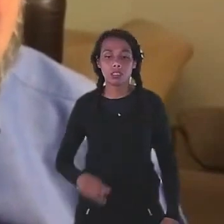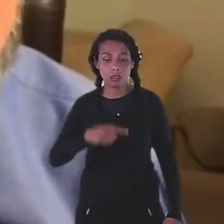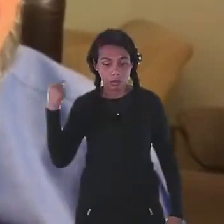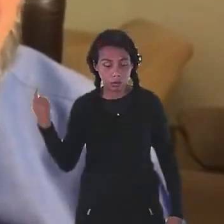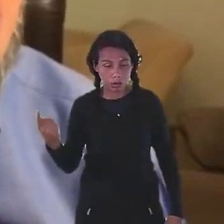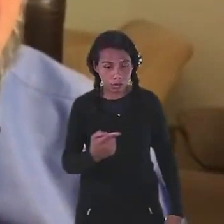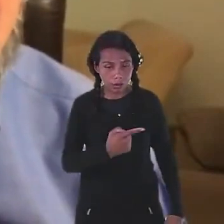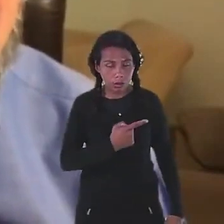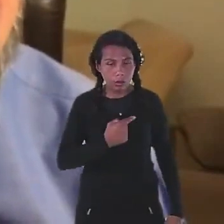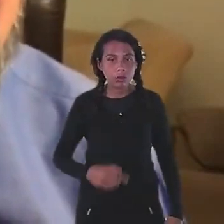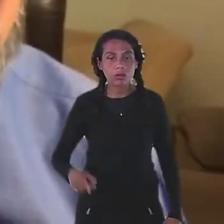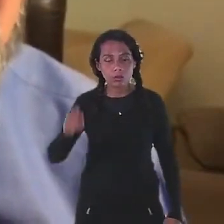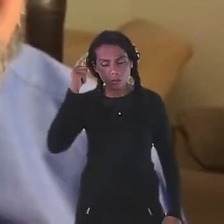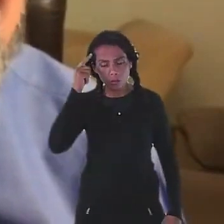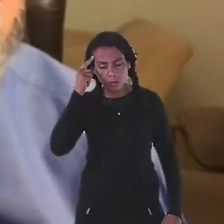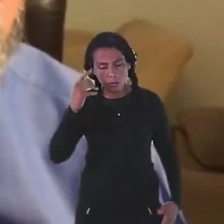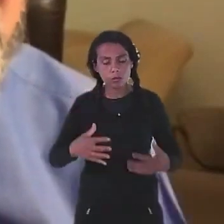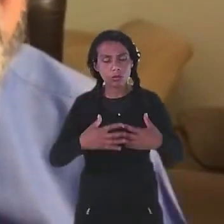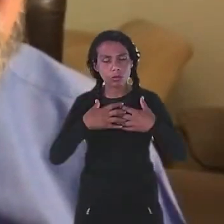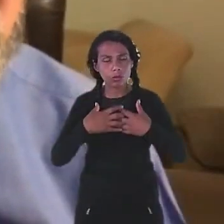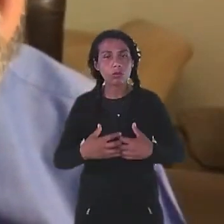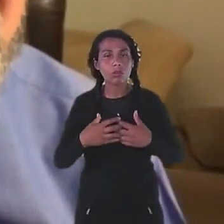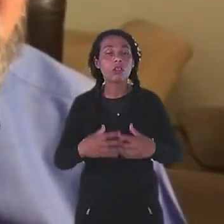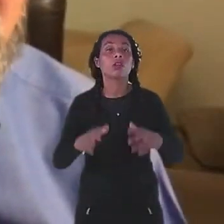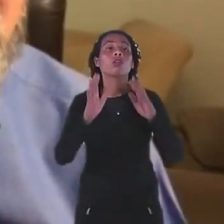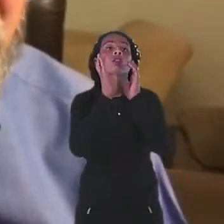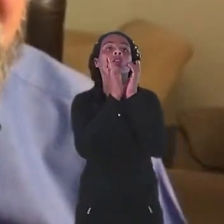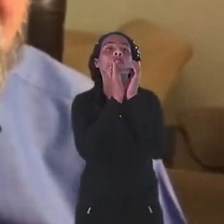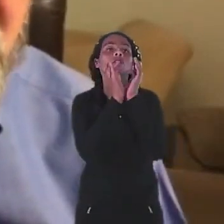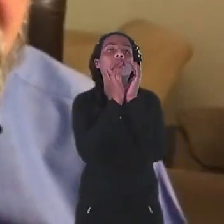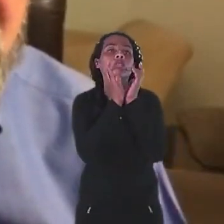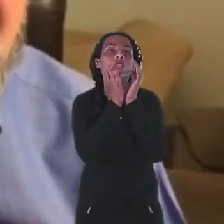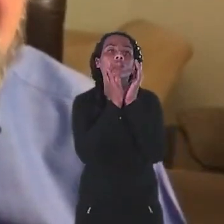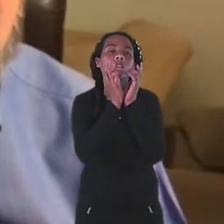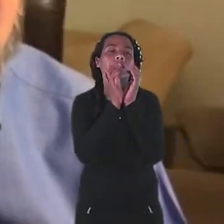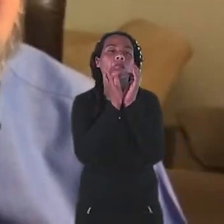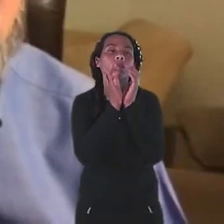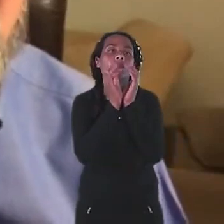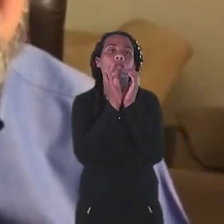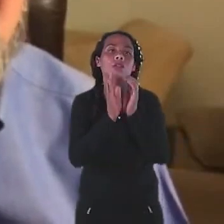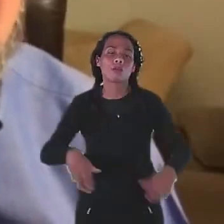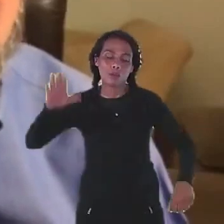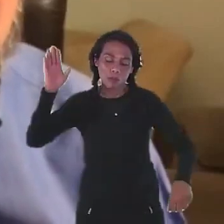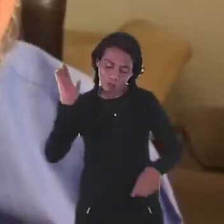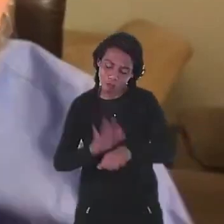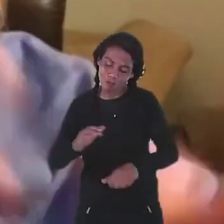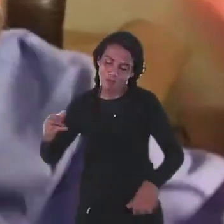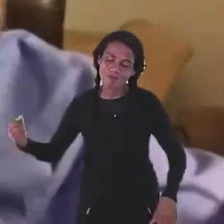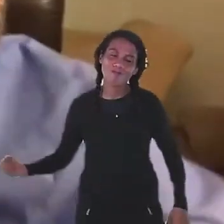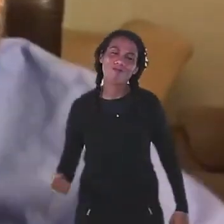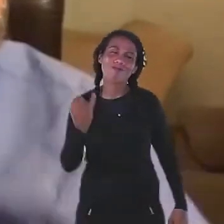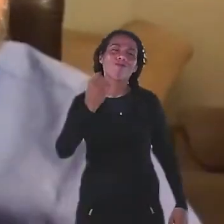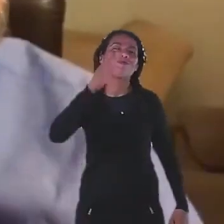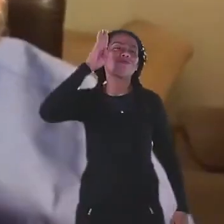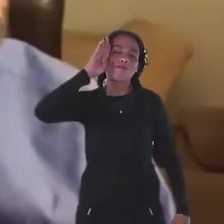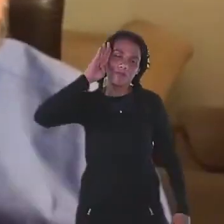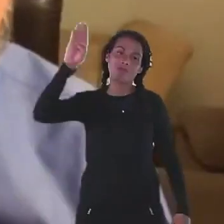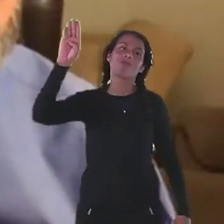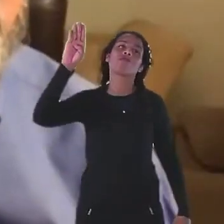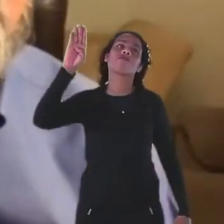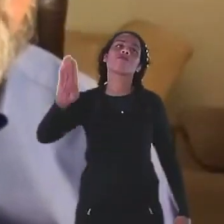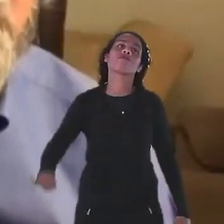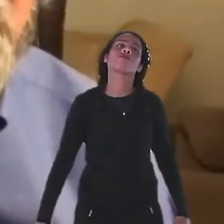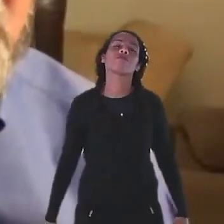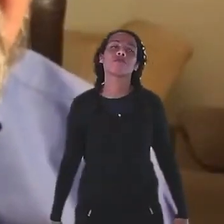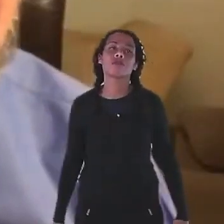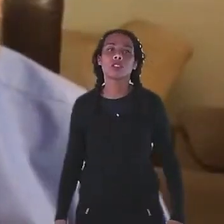literalmente, mas é o cérebro humano que nos fornece a única interpretação possível para a nossa espécie de tudo aquilo que nos circunda